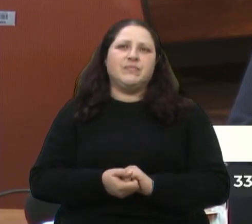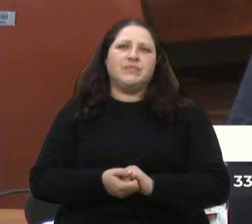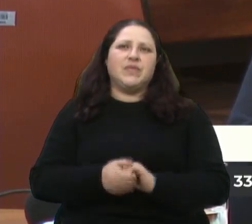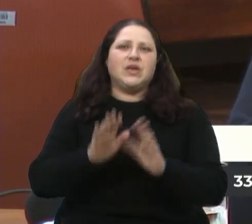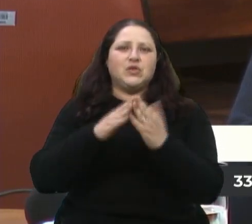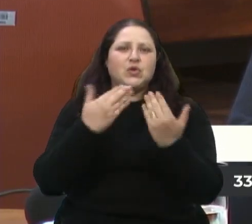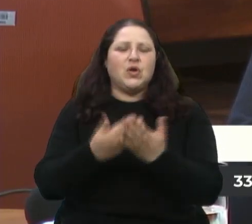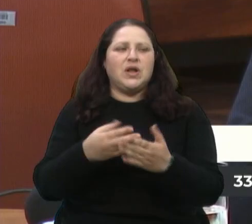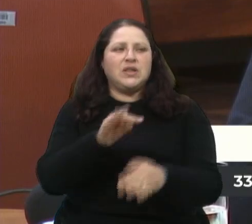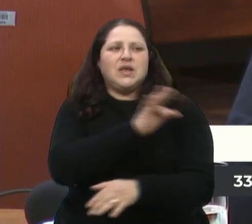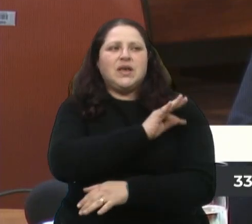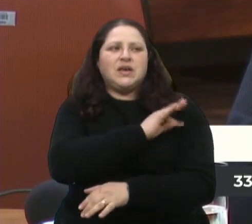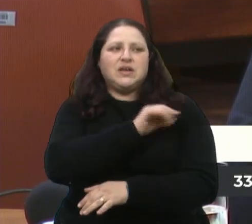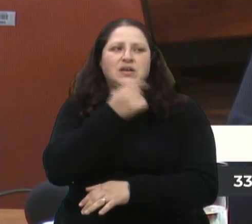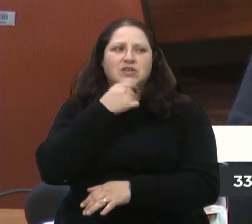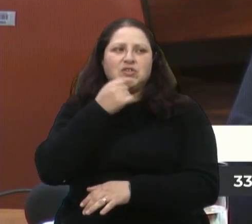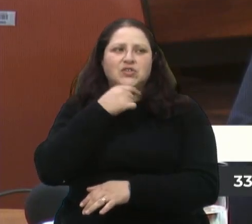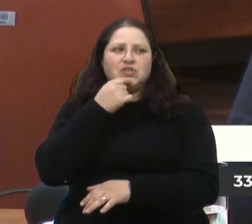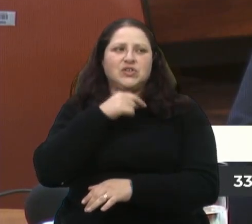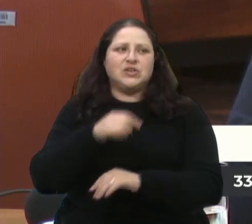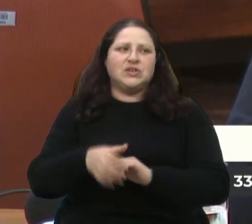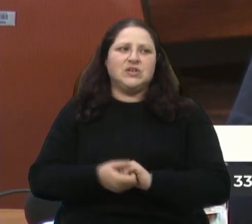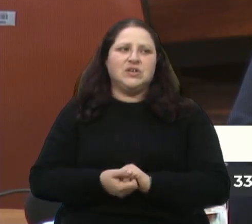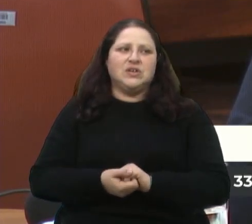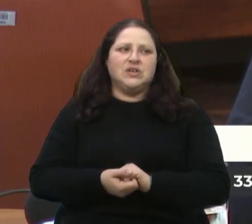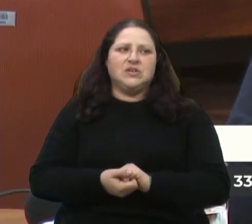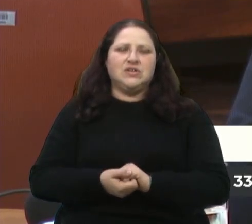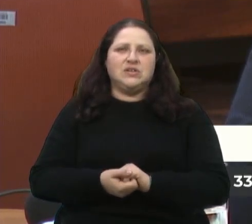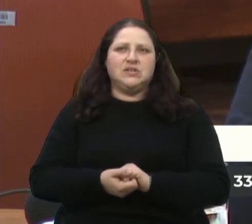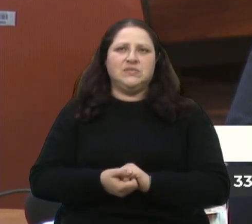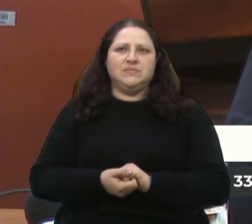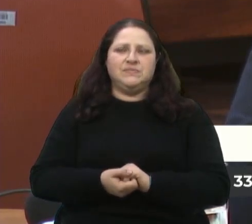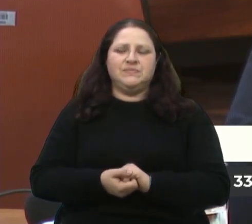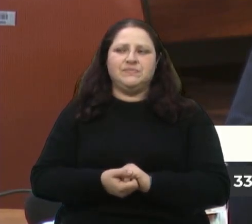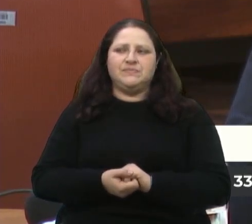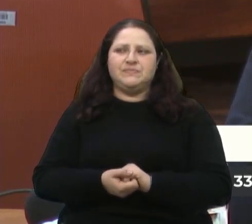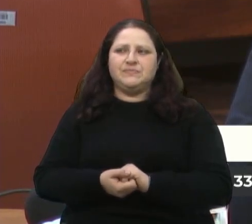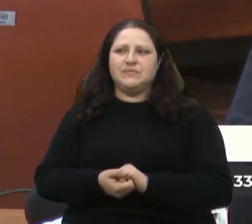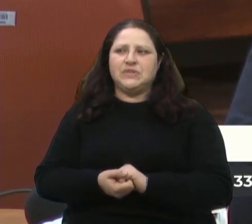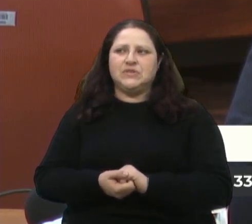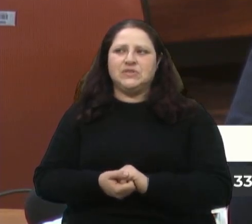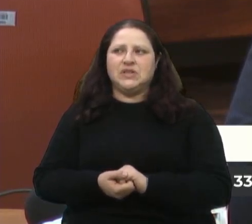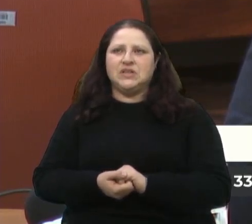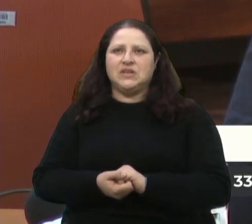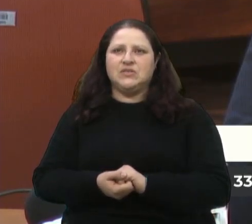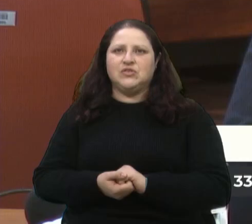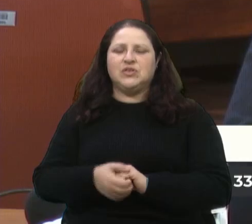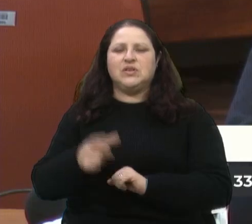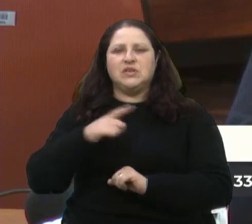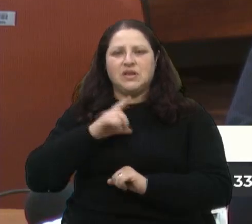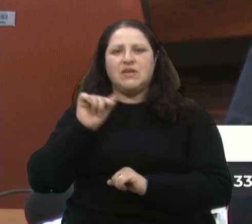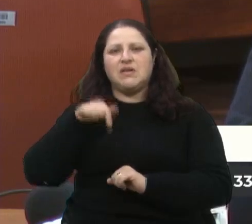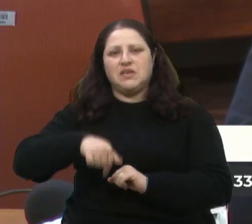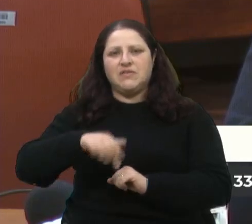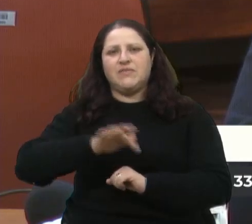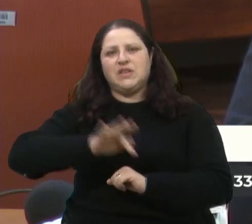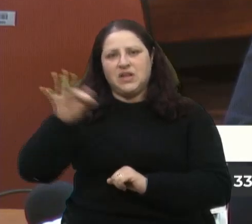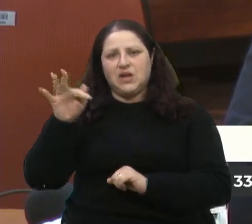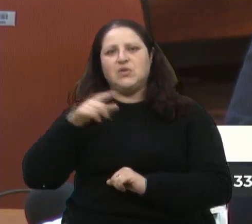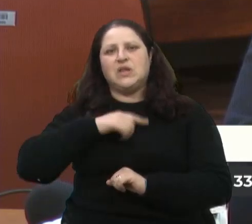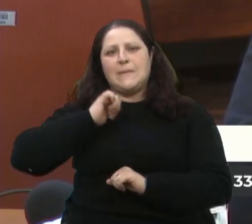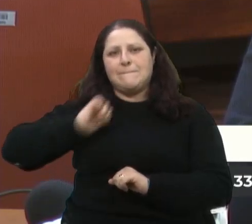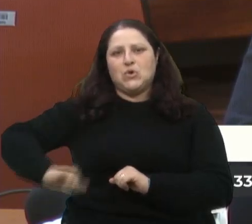Escola Técnica de Caxias do Sul que nós temos, lá no bairro Fátima. Então, nós temos ensino federal no nosso município e bolsas